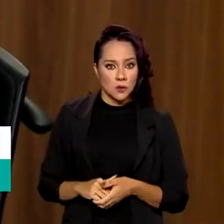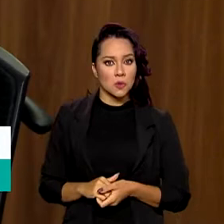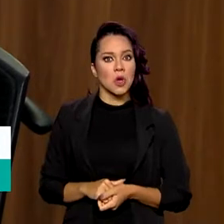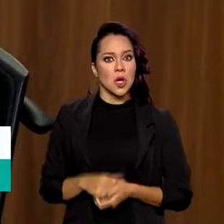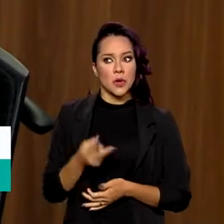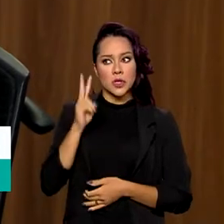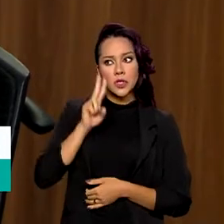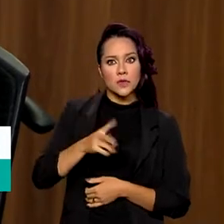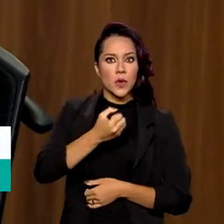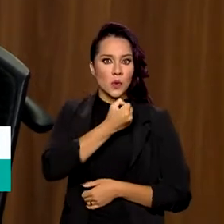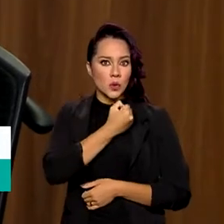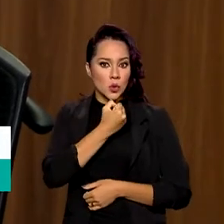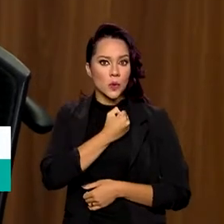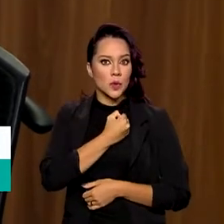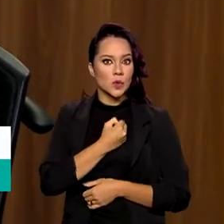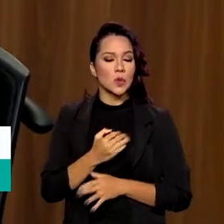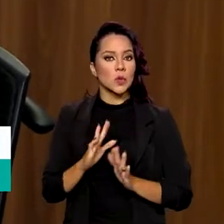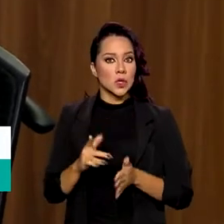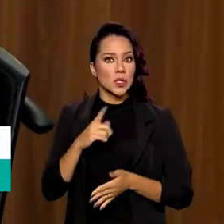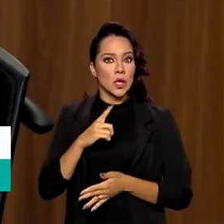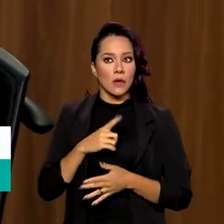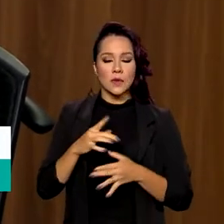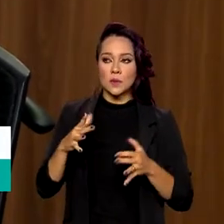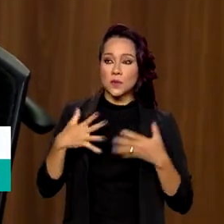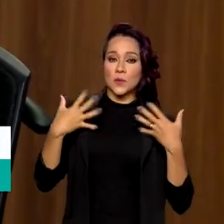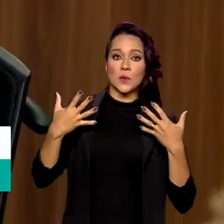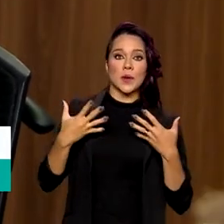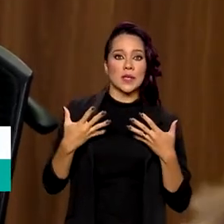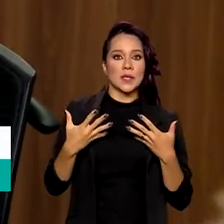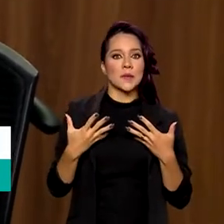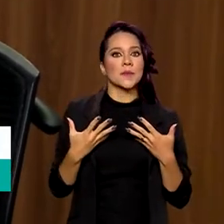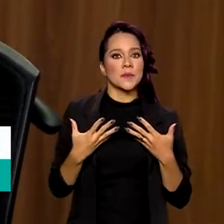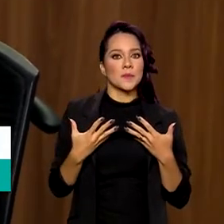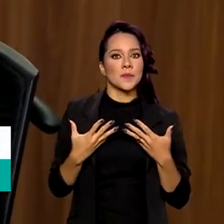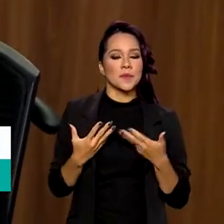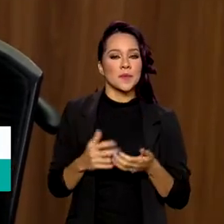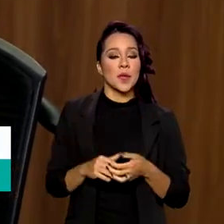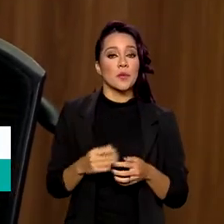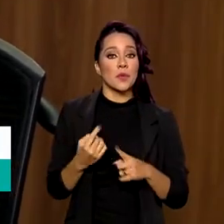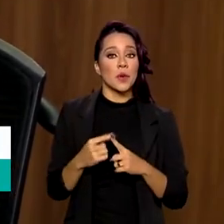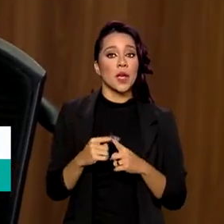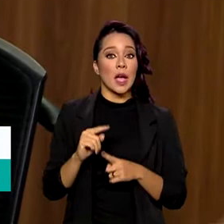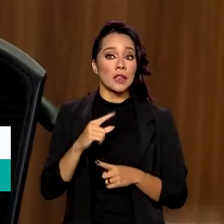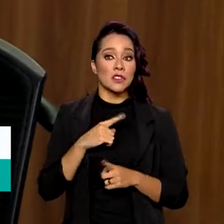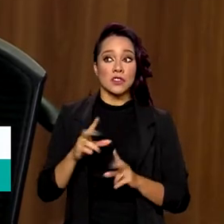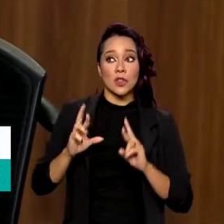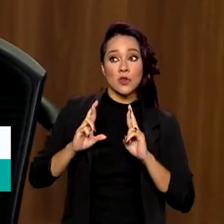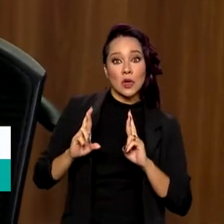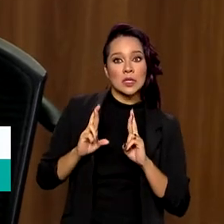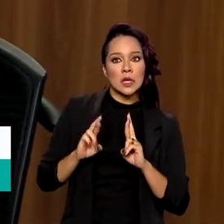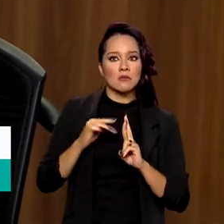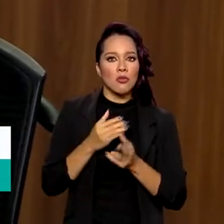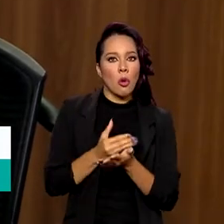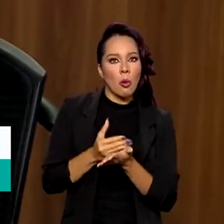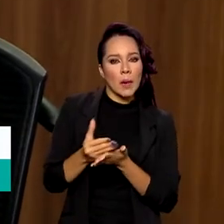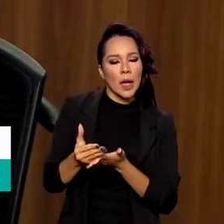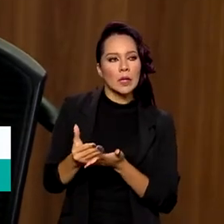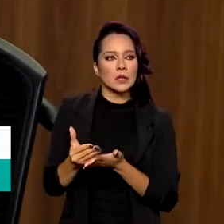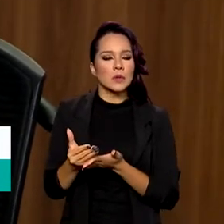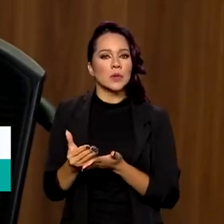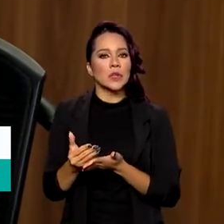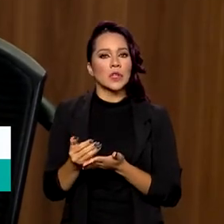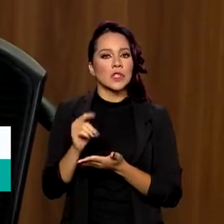olha os números nós tivemos é uma surpresa né apesar da gente esperar que fosse uma iniciativa